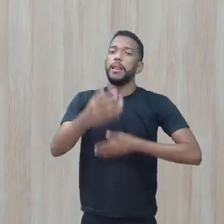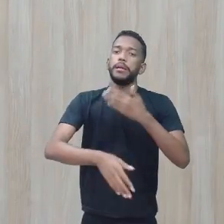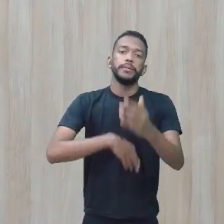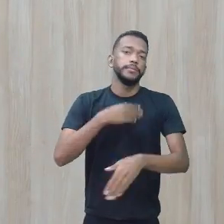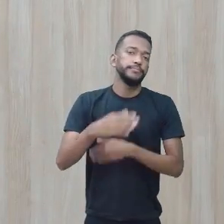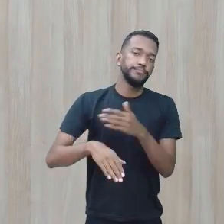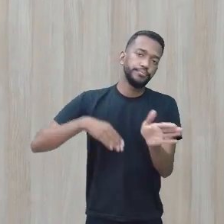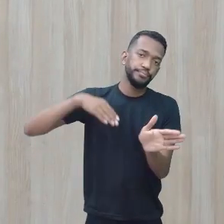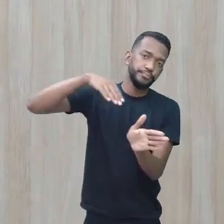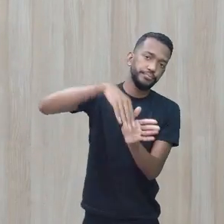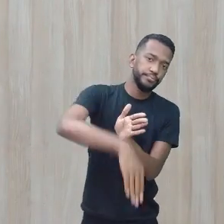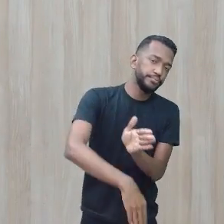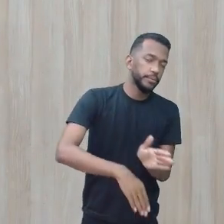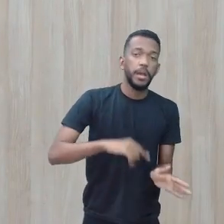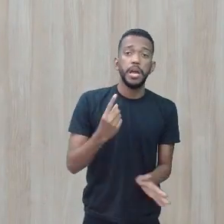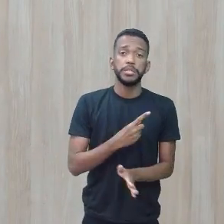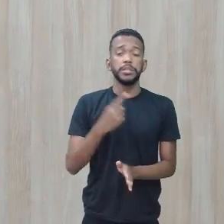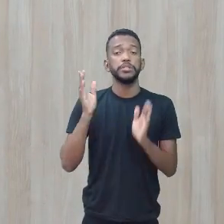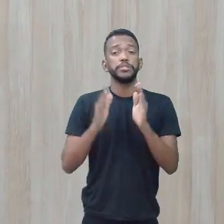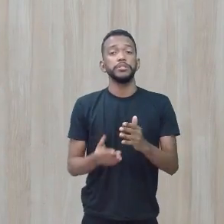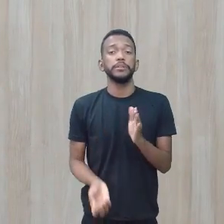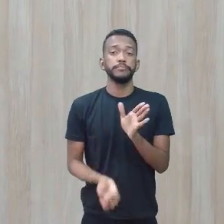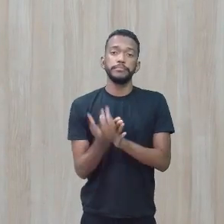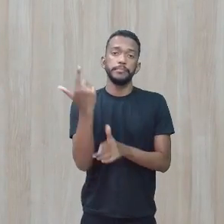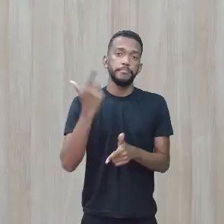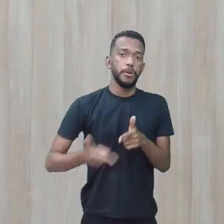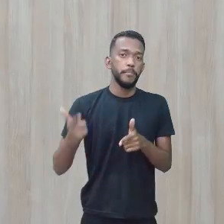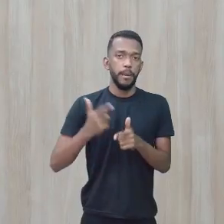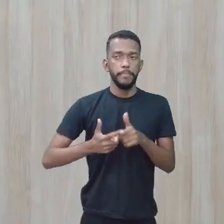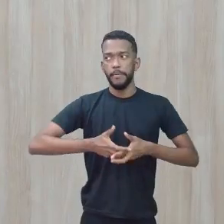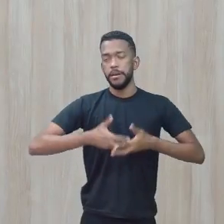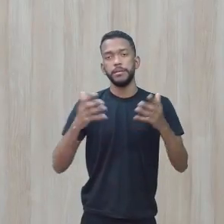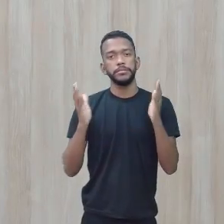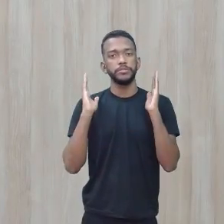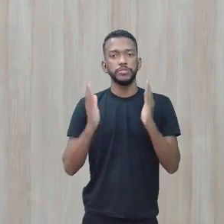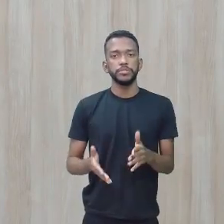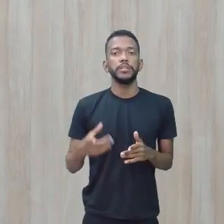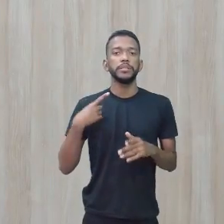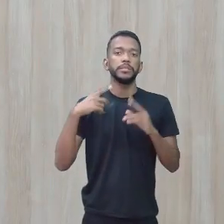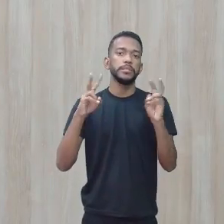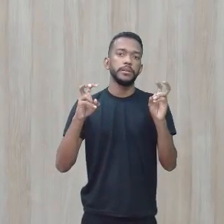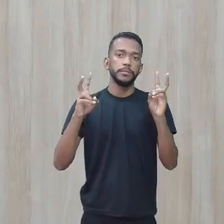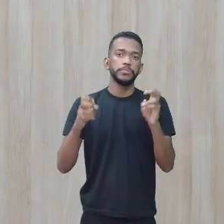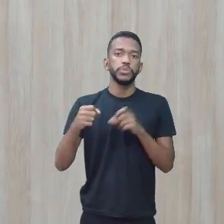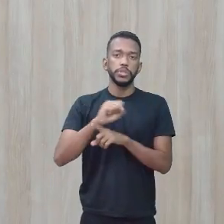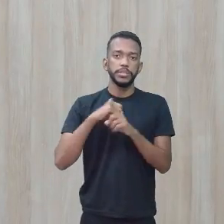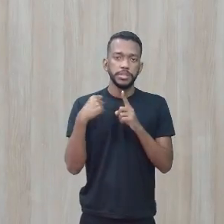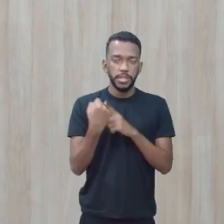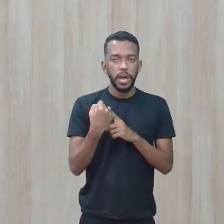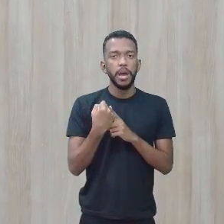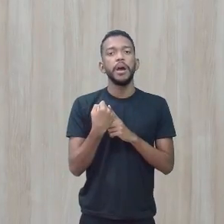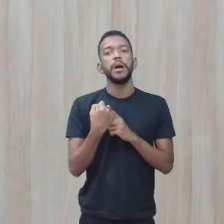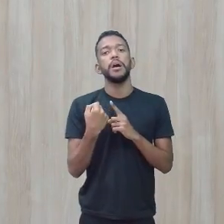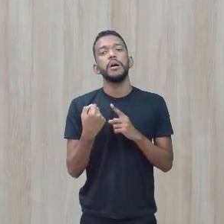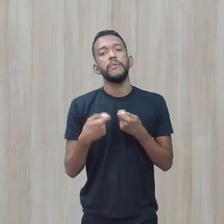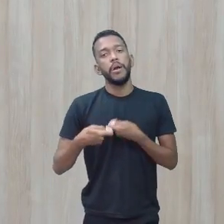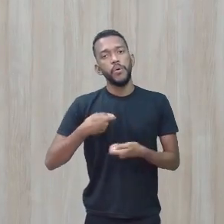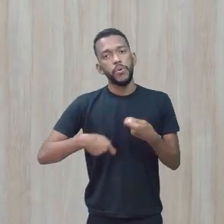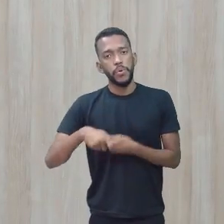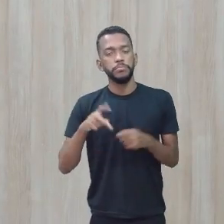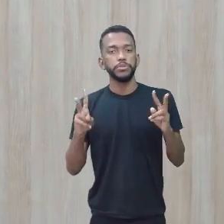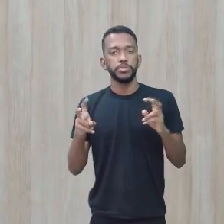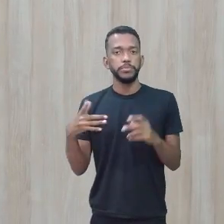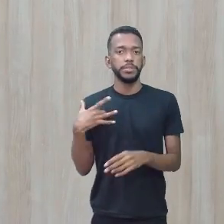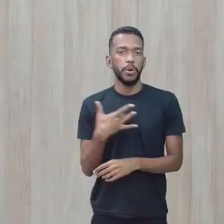naturais e a gente cria um problema gigante em termos sociais, econômicos, ambientais, de saúde